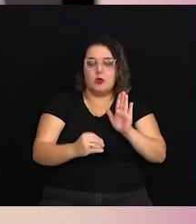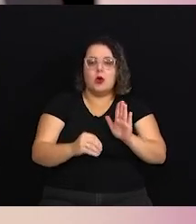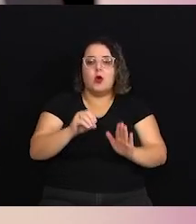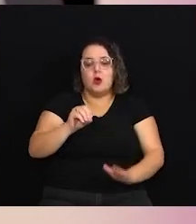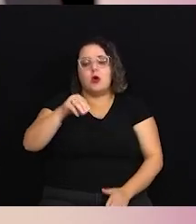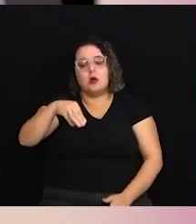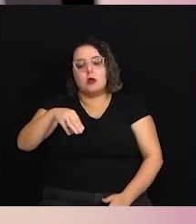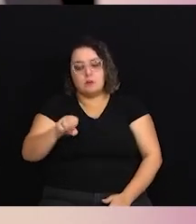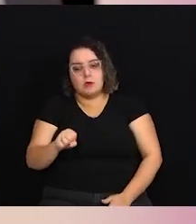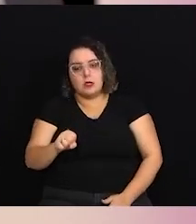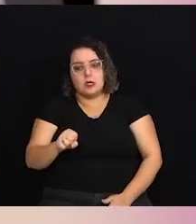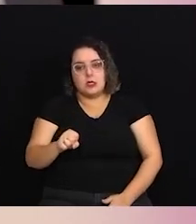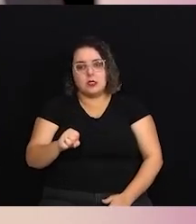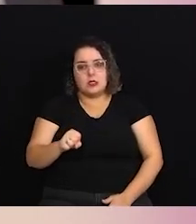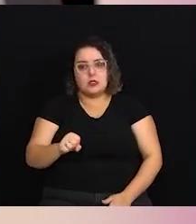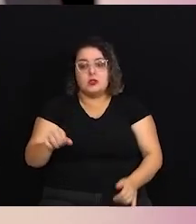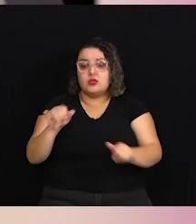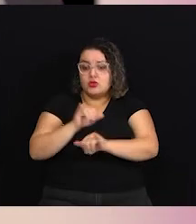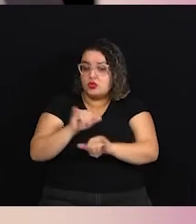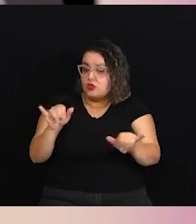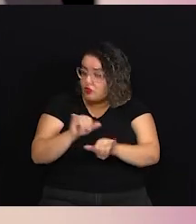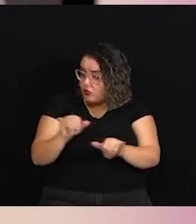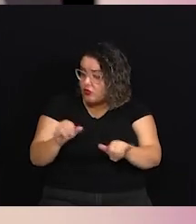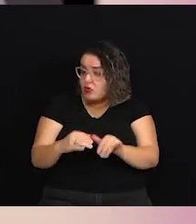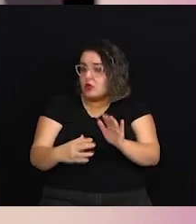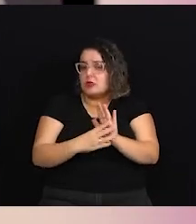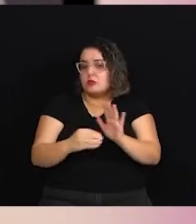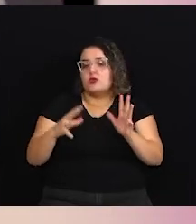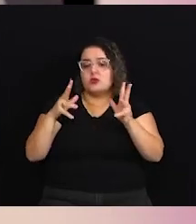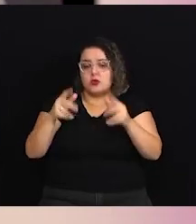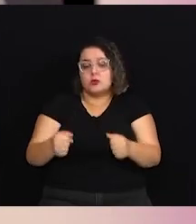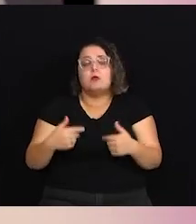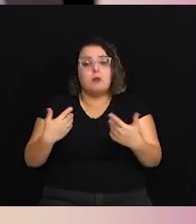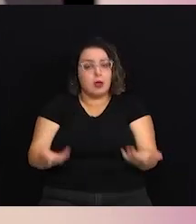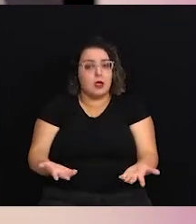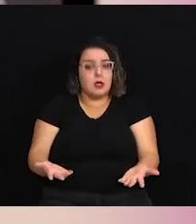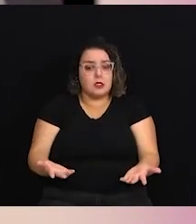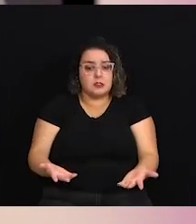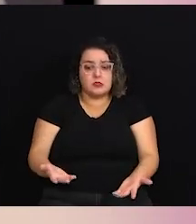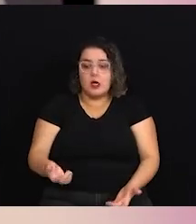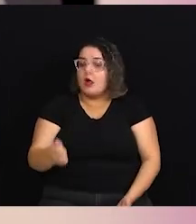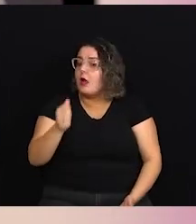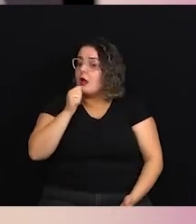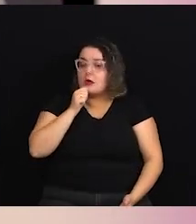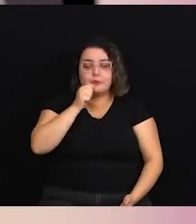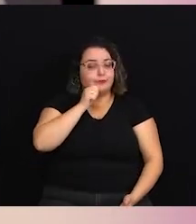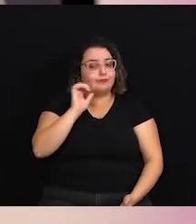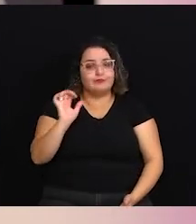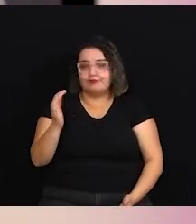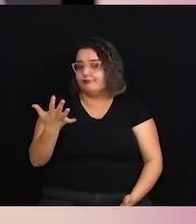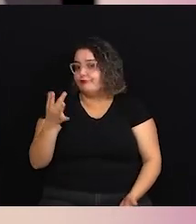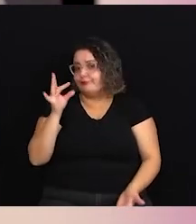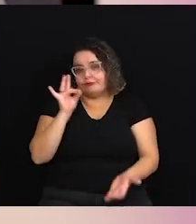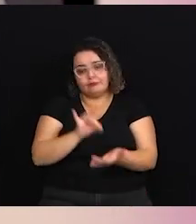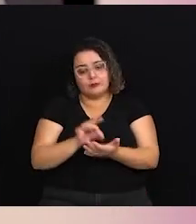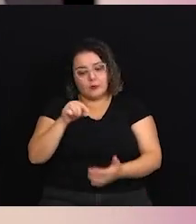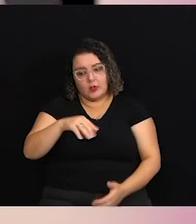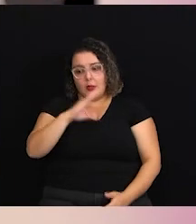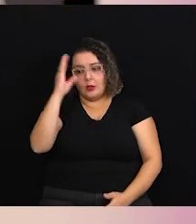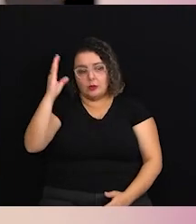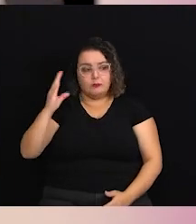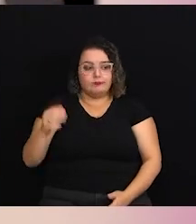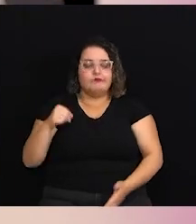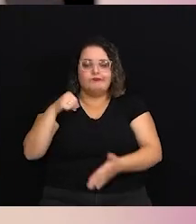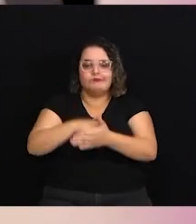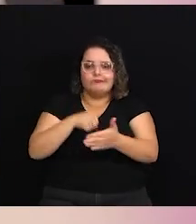aí é sempre divulga como modelo e se torno porém ainda não vimos acontecer de fato aqui no